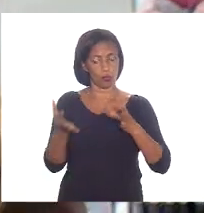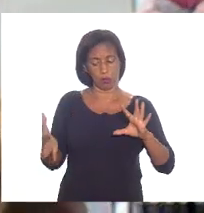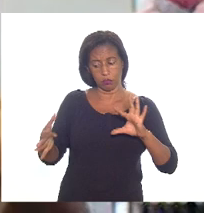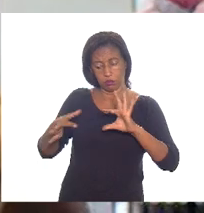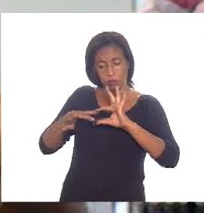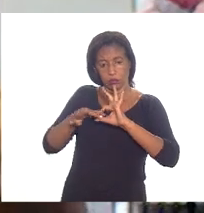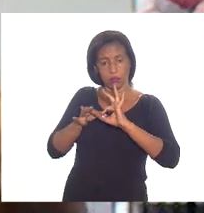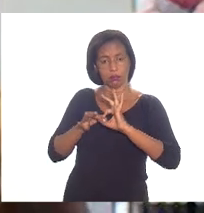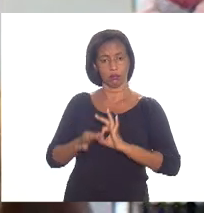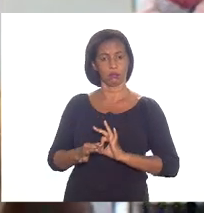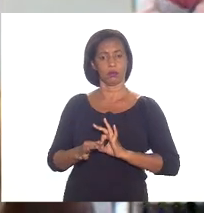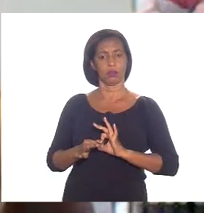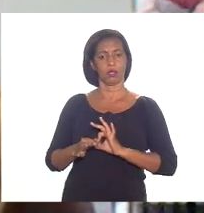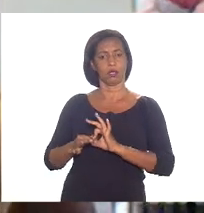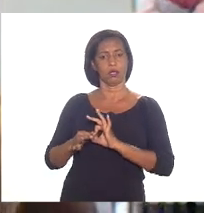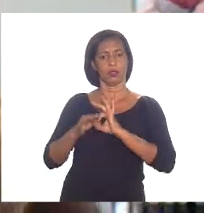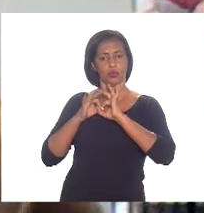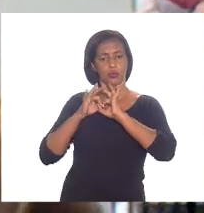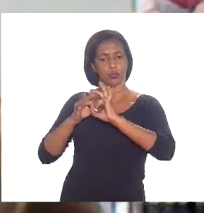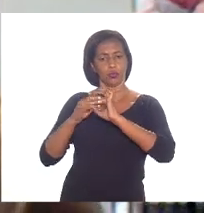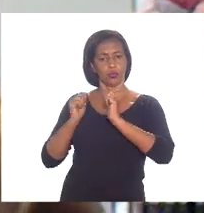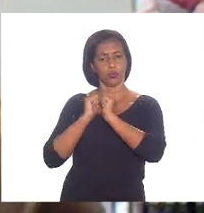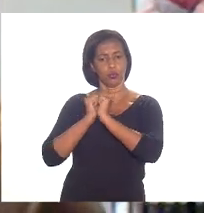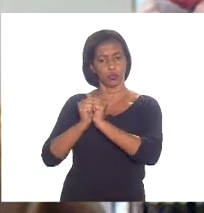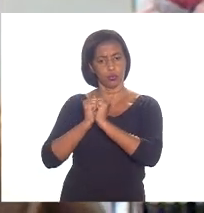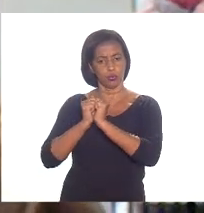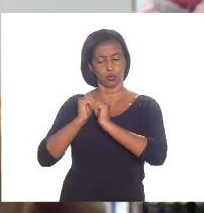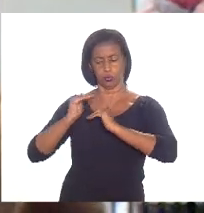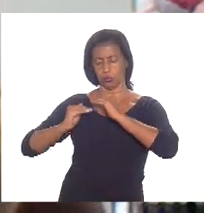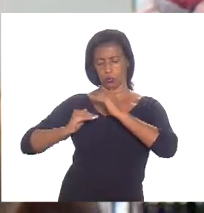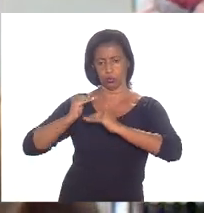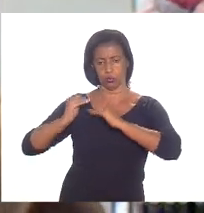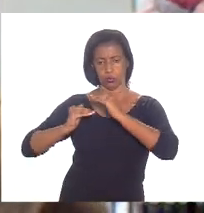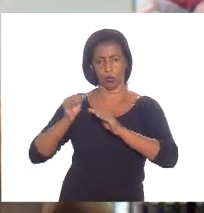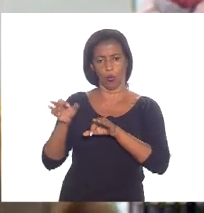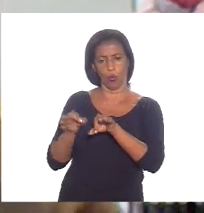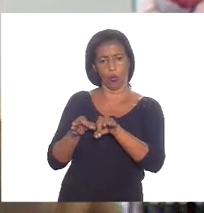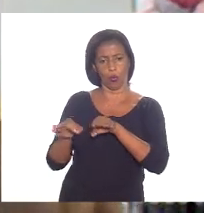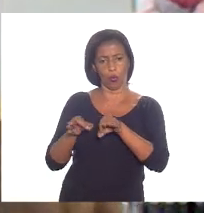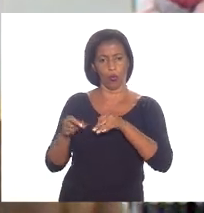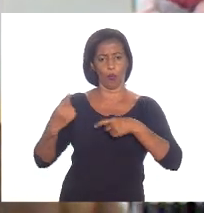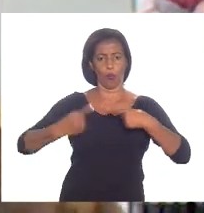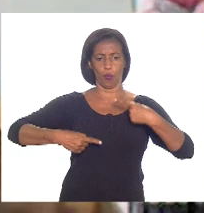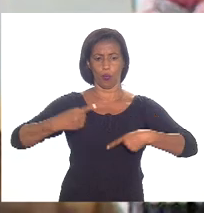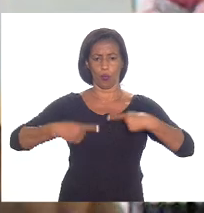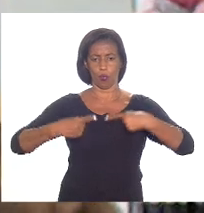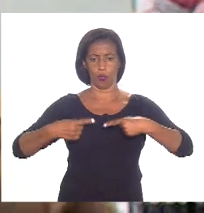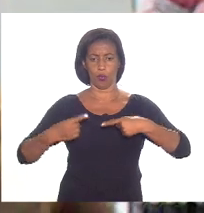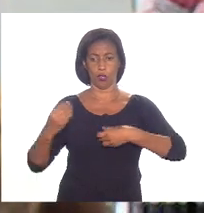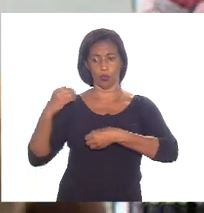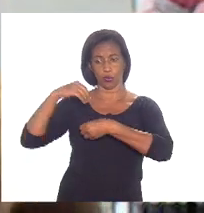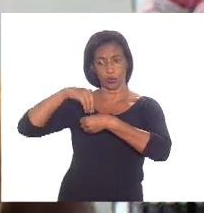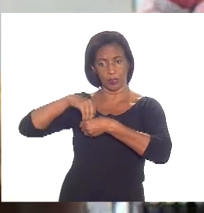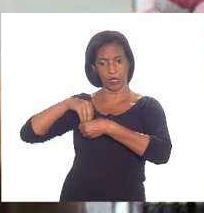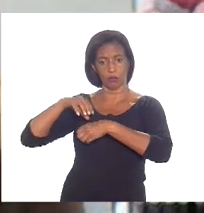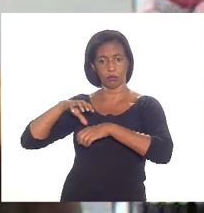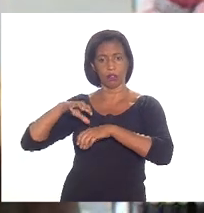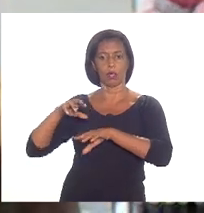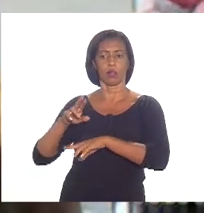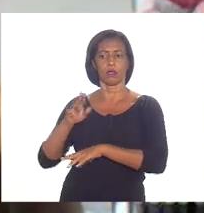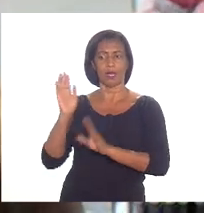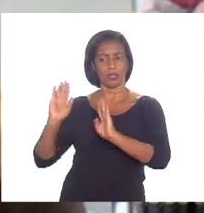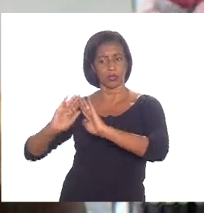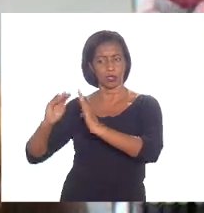às diferentes faixas etárias, está sendo construído em consonância com o projeto político-pedagógico das unidades escolares